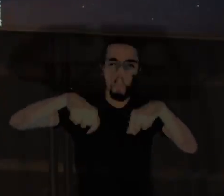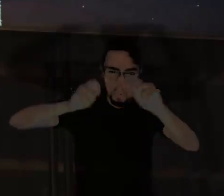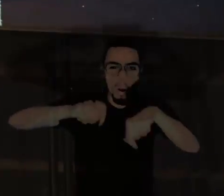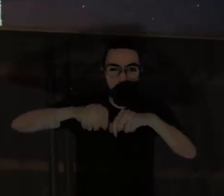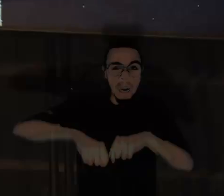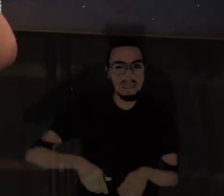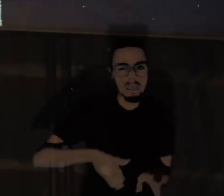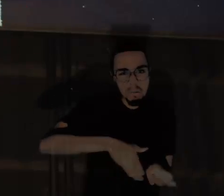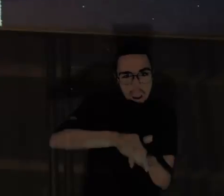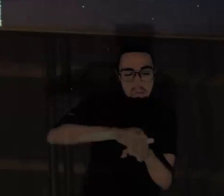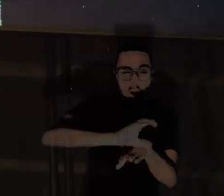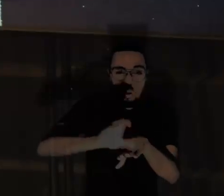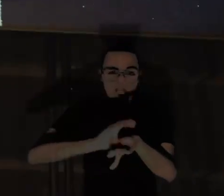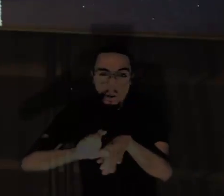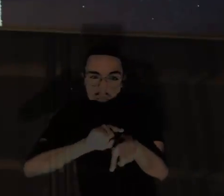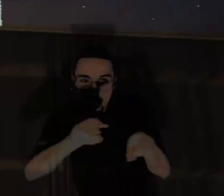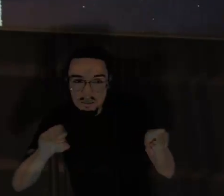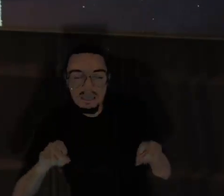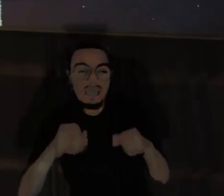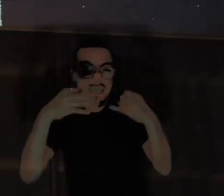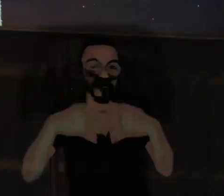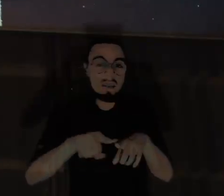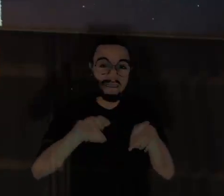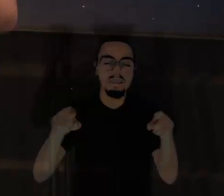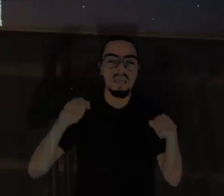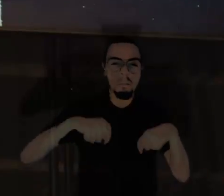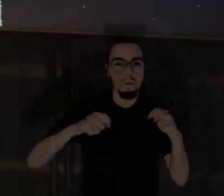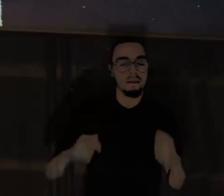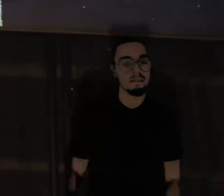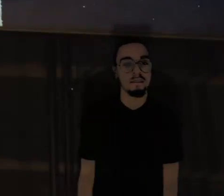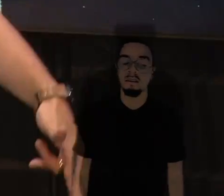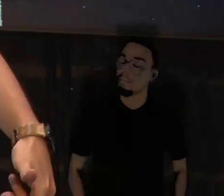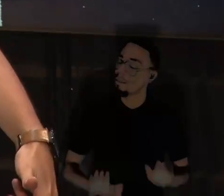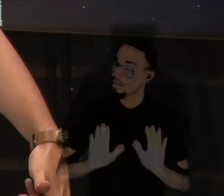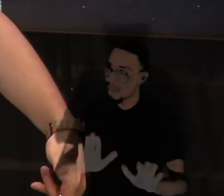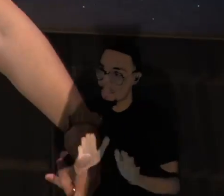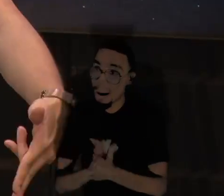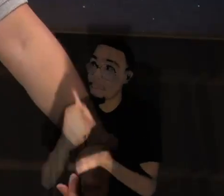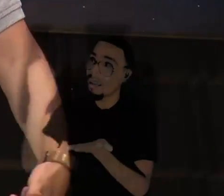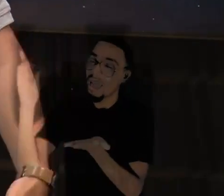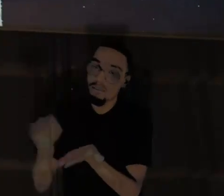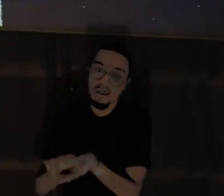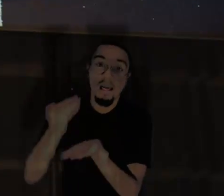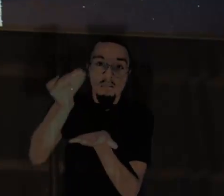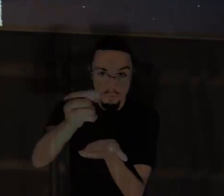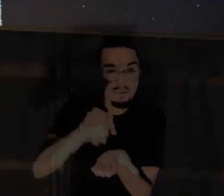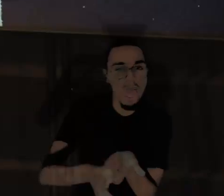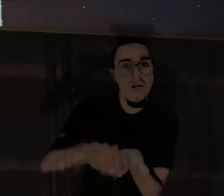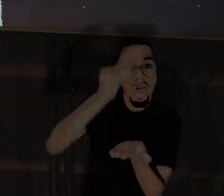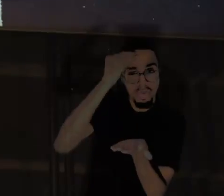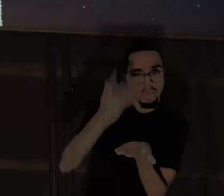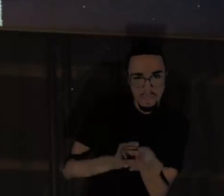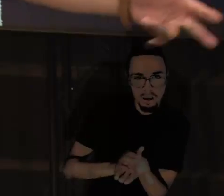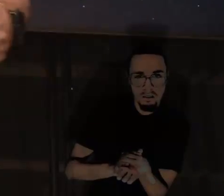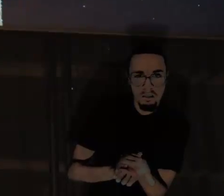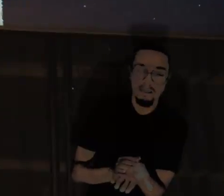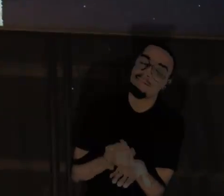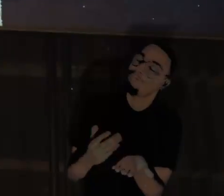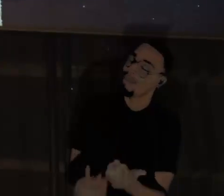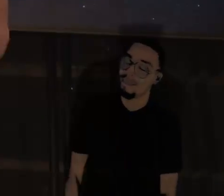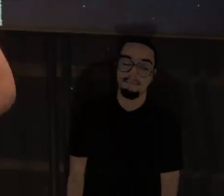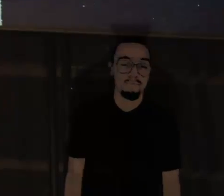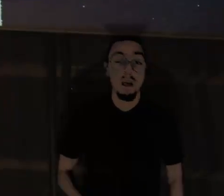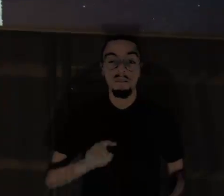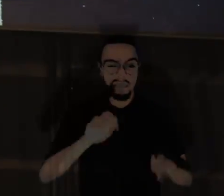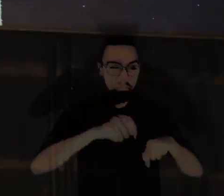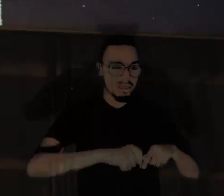até a palavra do Senhor entrar no seu coração, você pode ler apostila, você pode participar de coisas motivacionais, você pode ler autoajuda, se